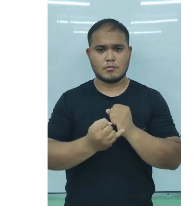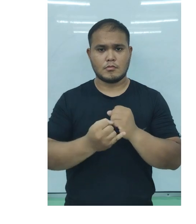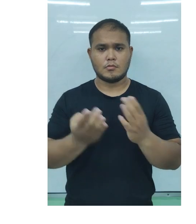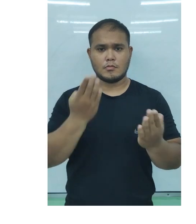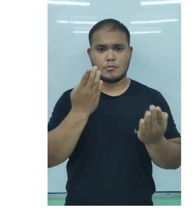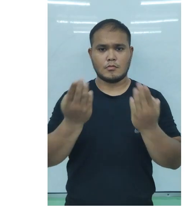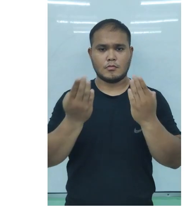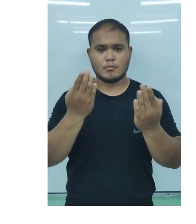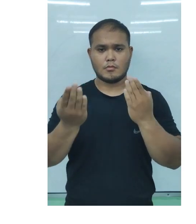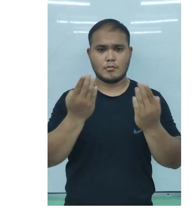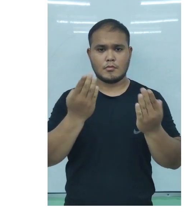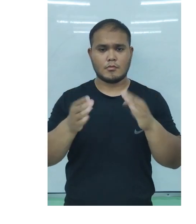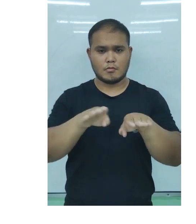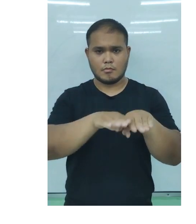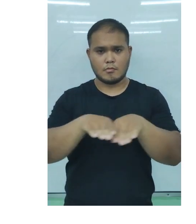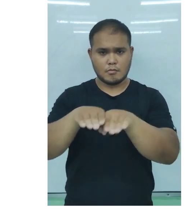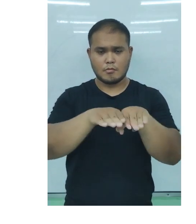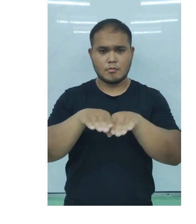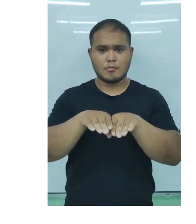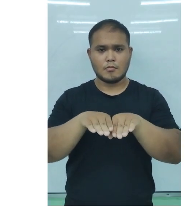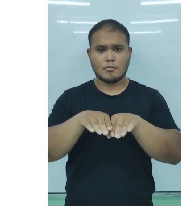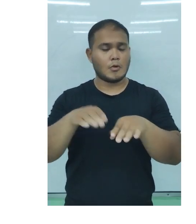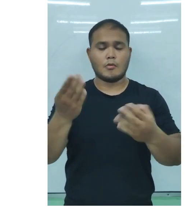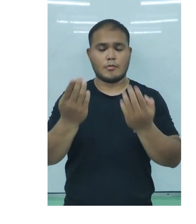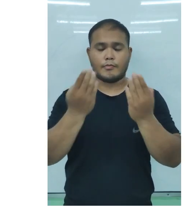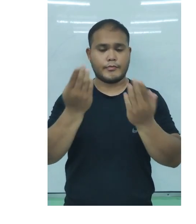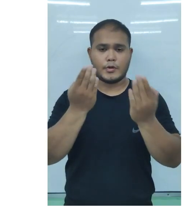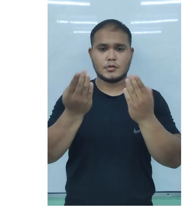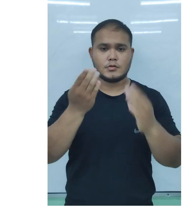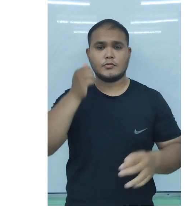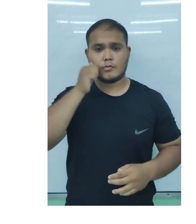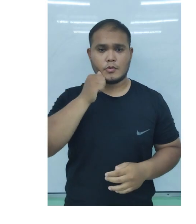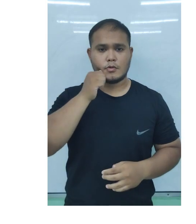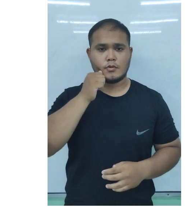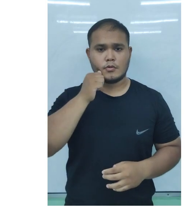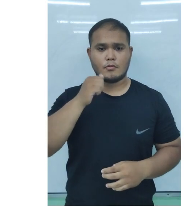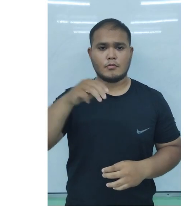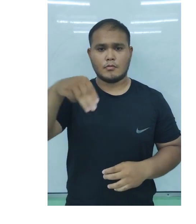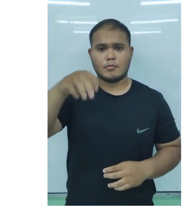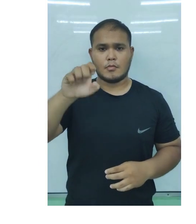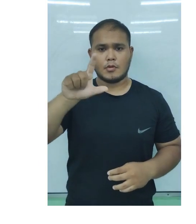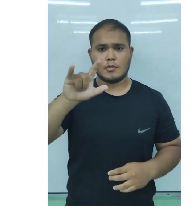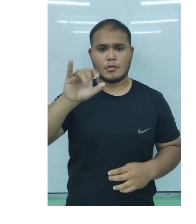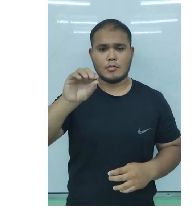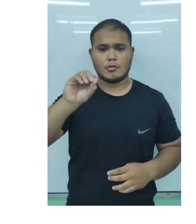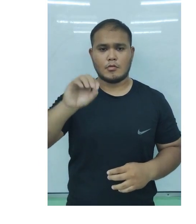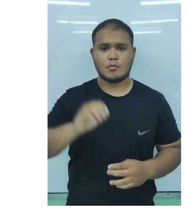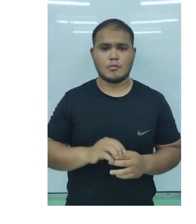está adjetivando o substantivo mulher, que é um substantivo